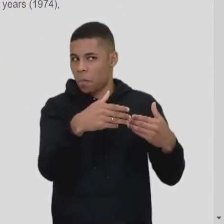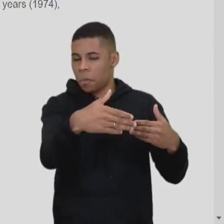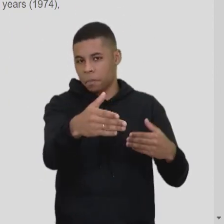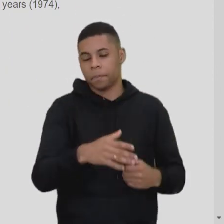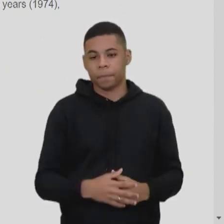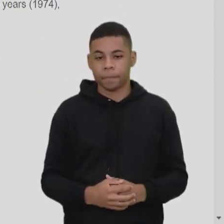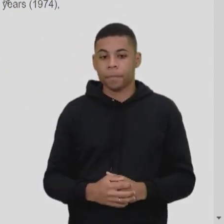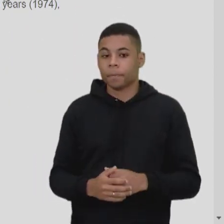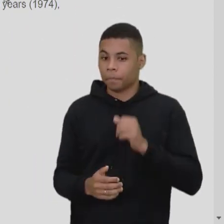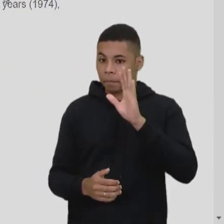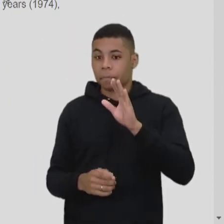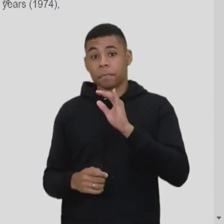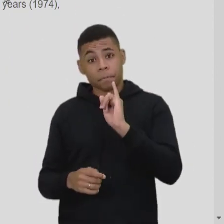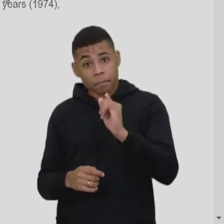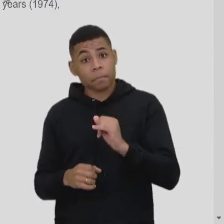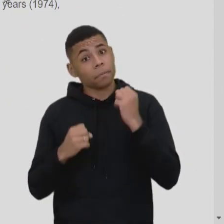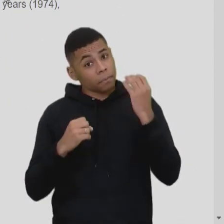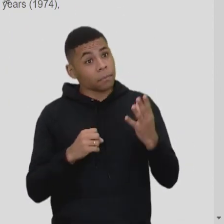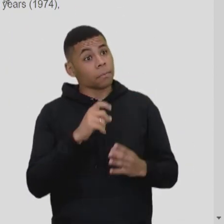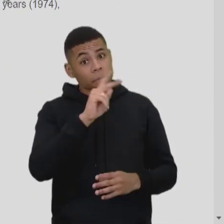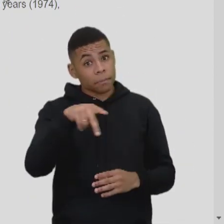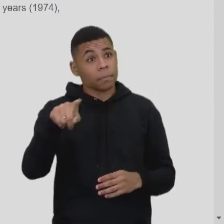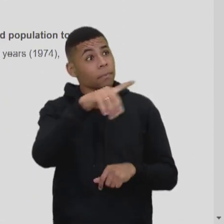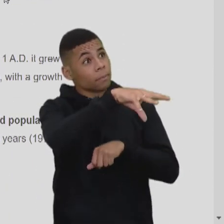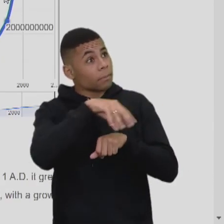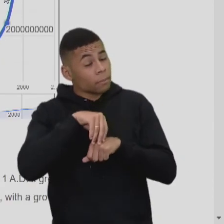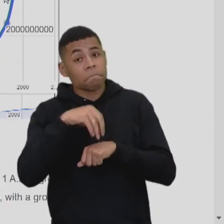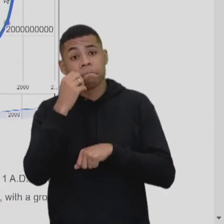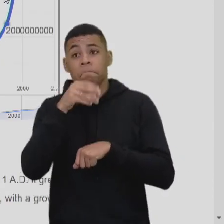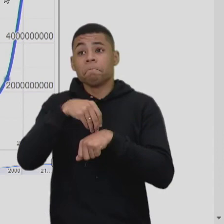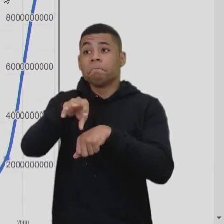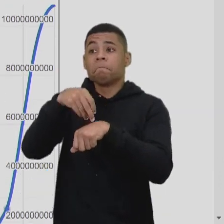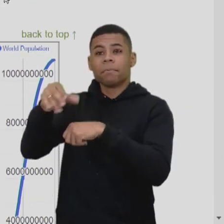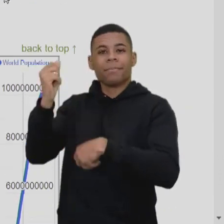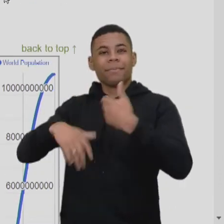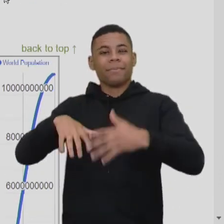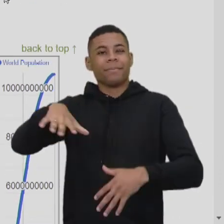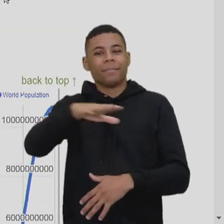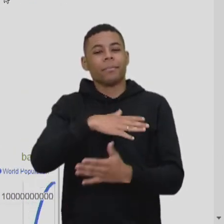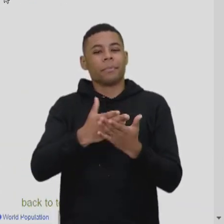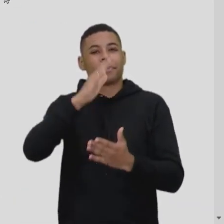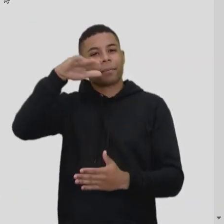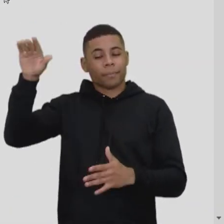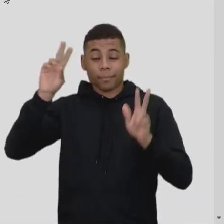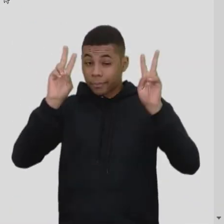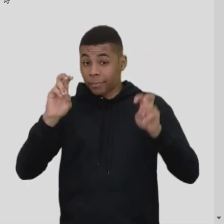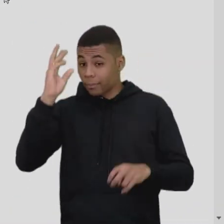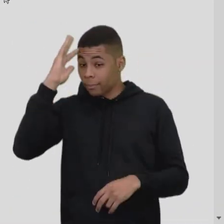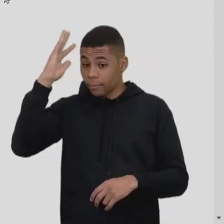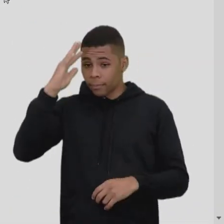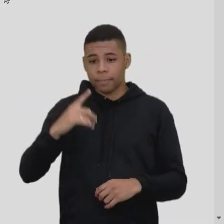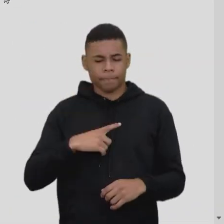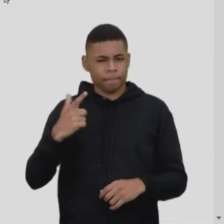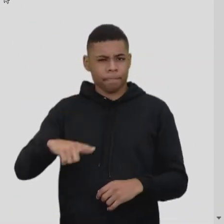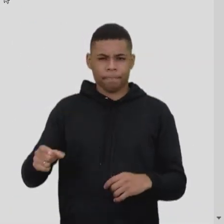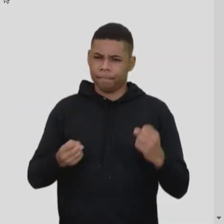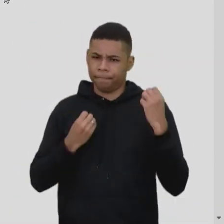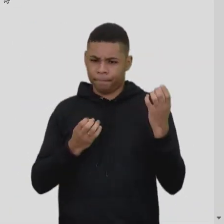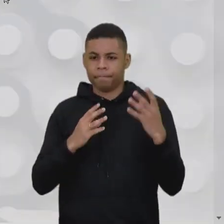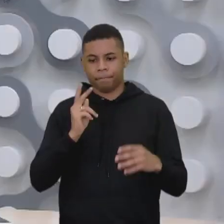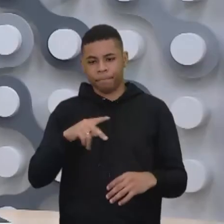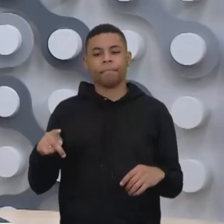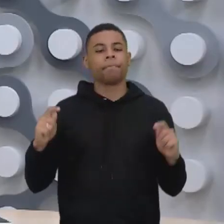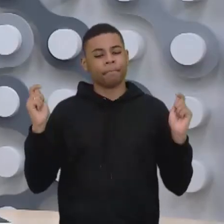boa indicação aí para o professor trabalhar com os alunos, né, para relacionar, né, as teorias, né, e tem outros dados aí que o